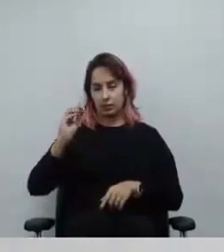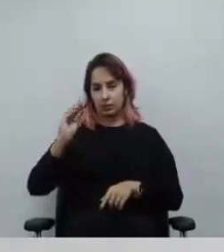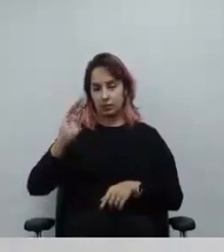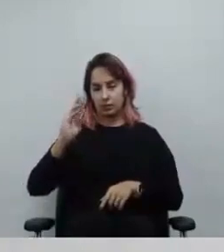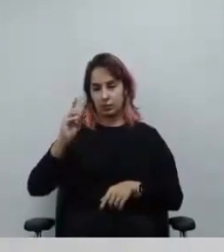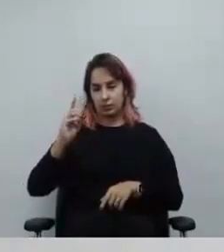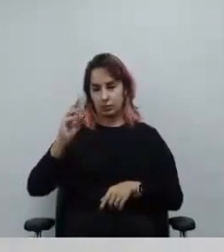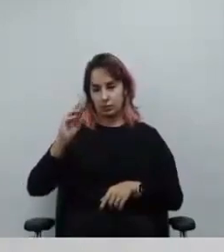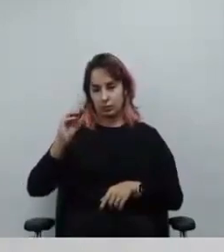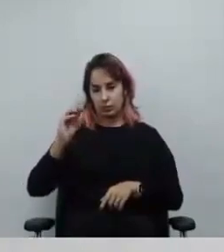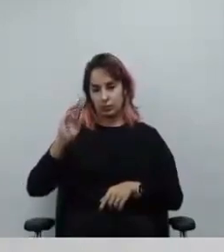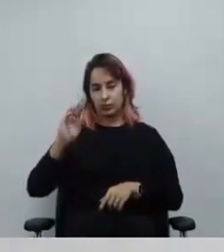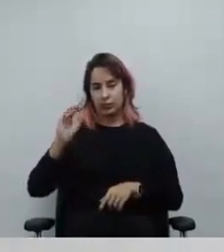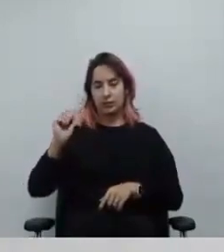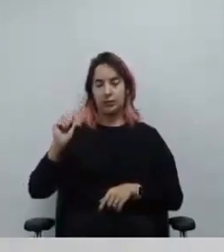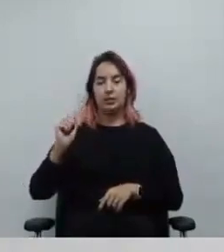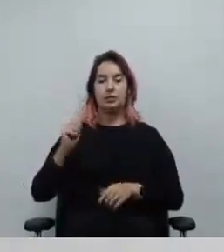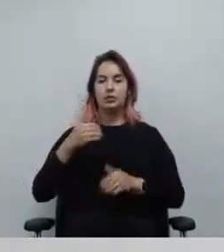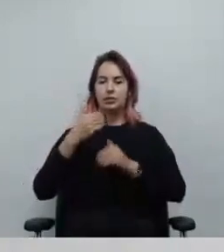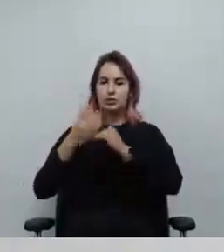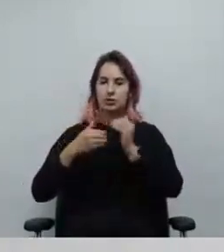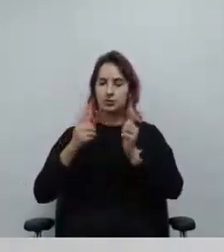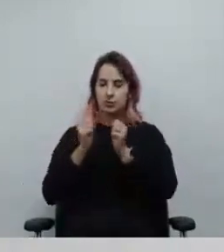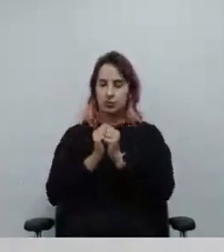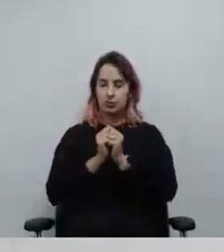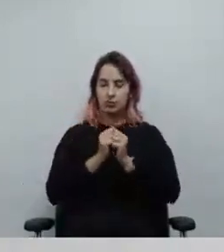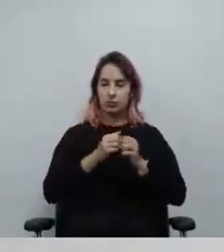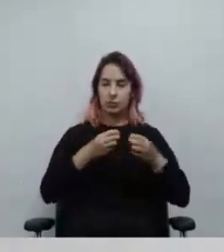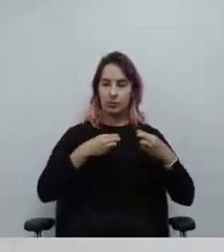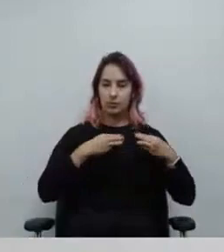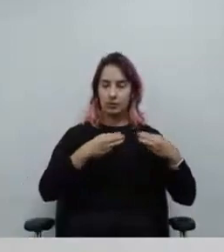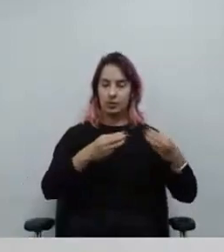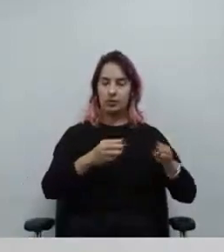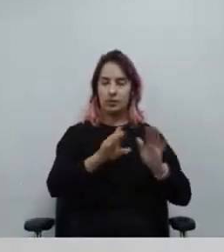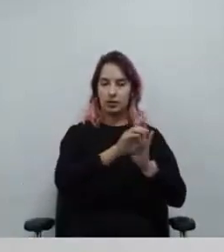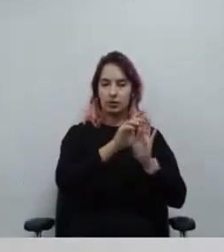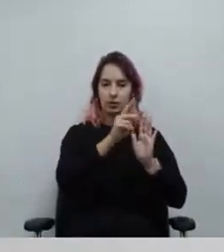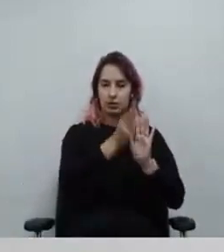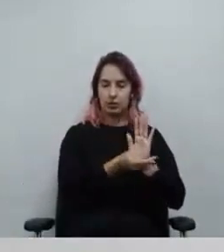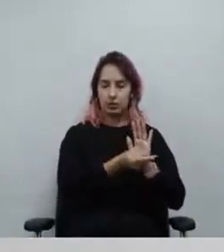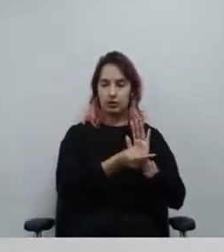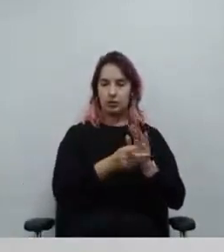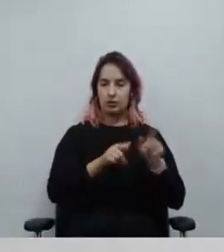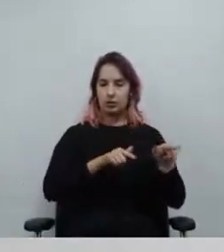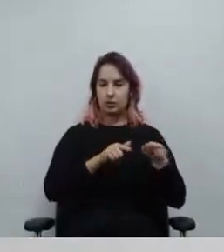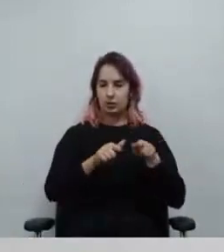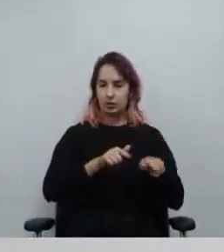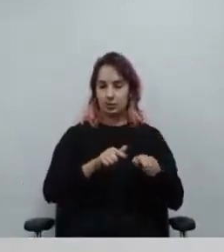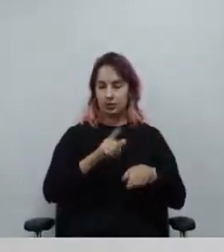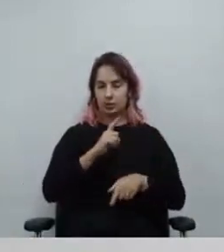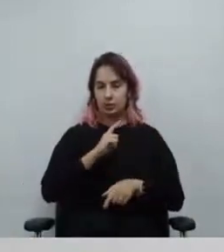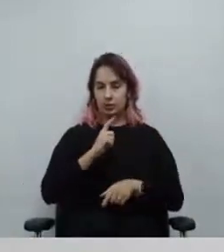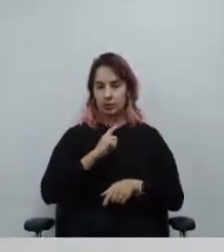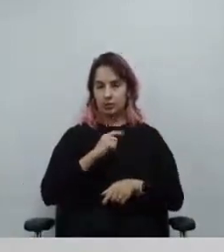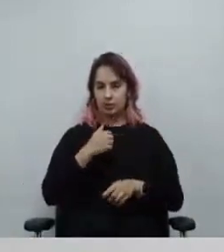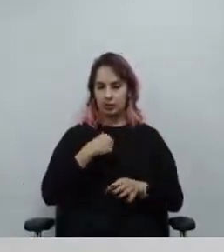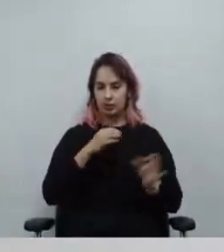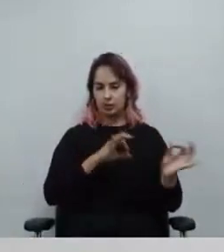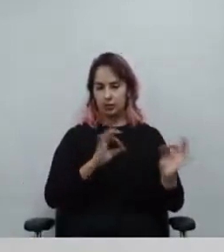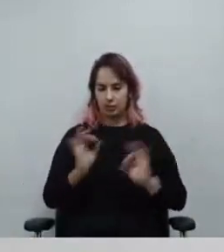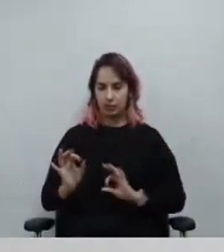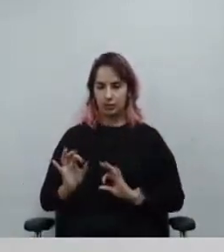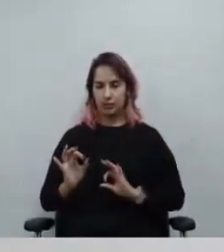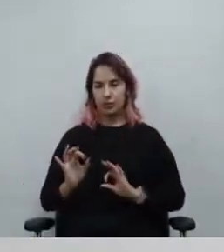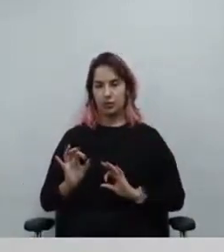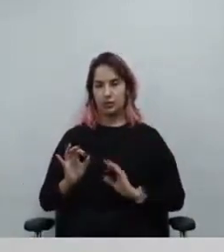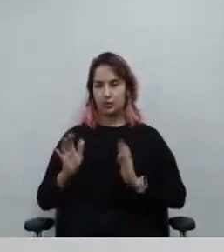importante papel junto ao Ministério de Direitos Humanos, um excelente trabalho enquanto lá esteve, acompanhei de perto aqui algumas